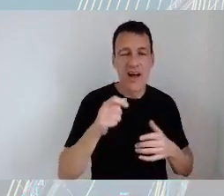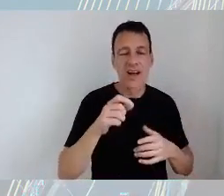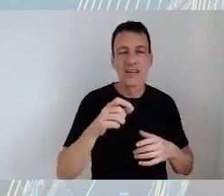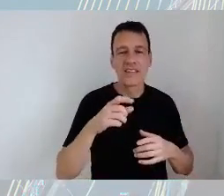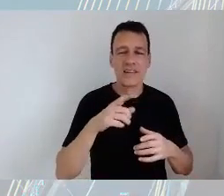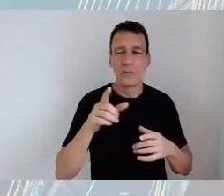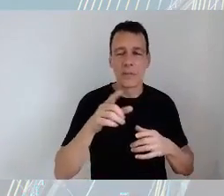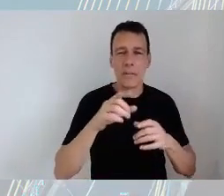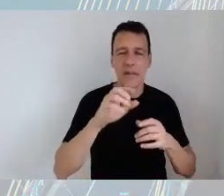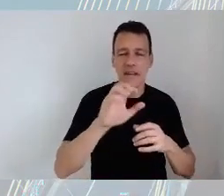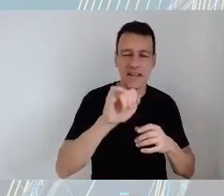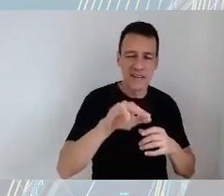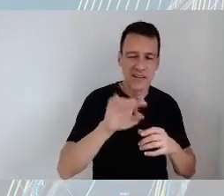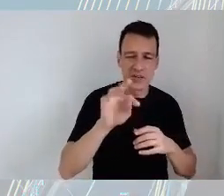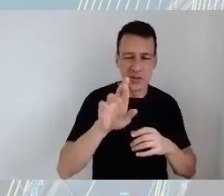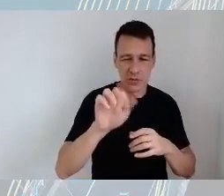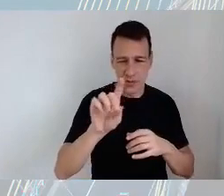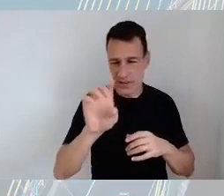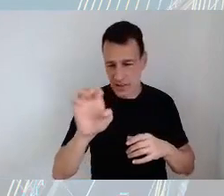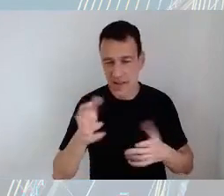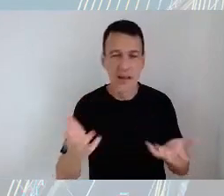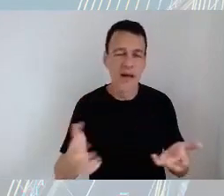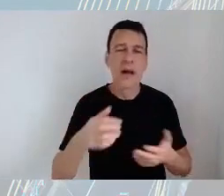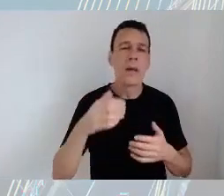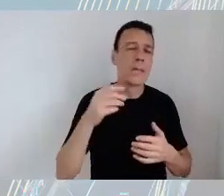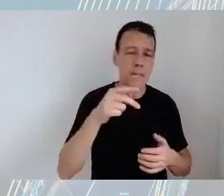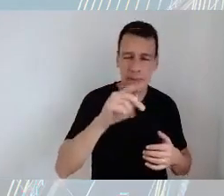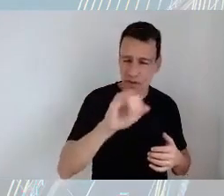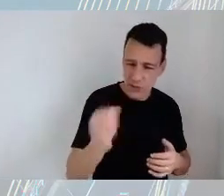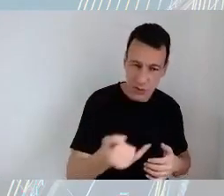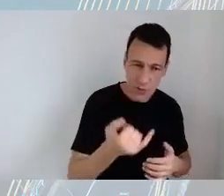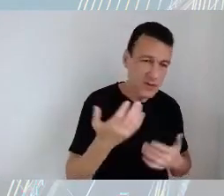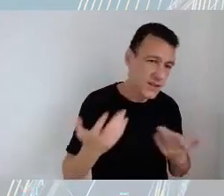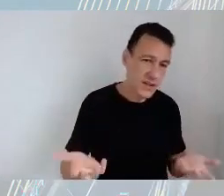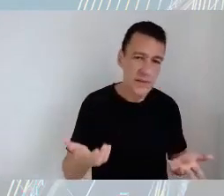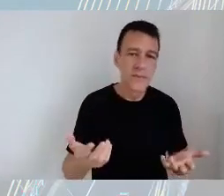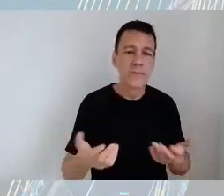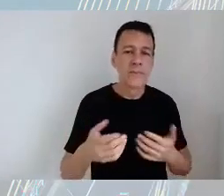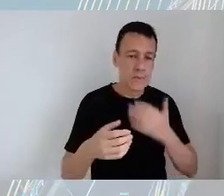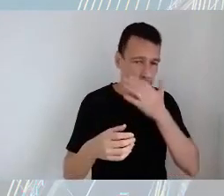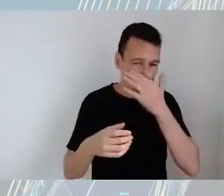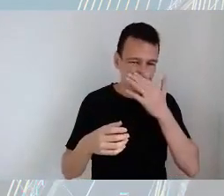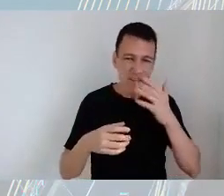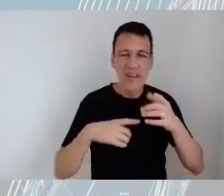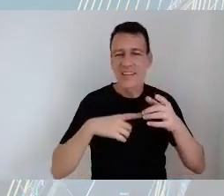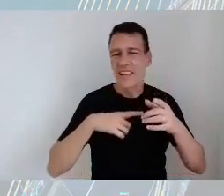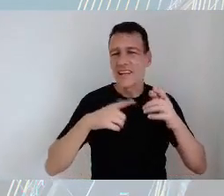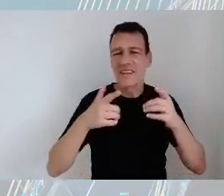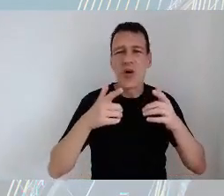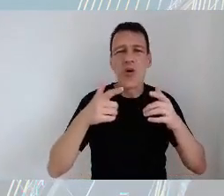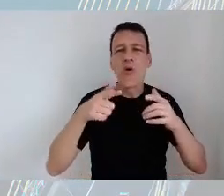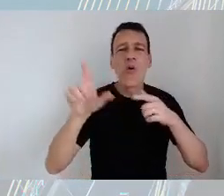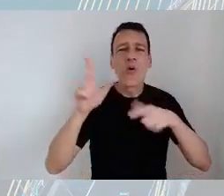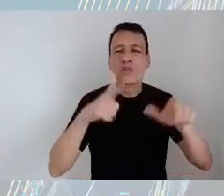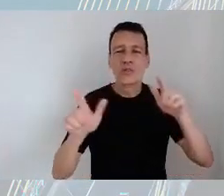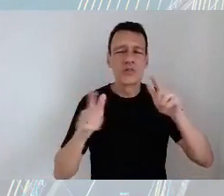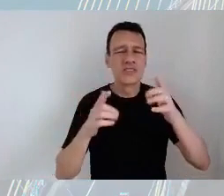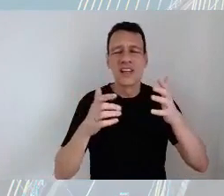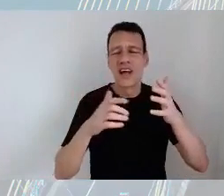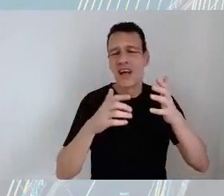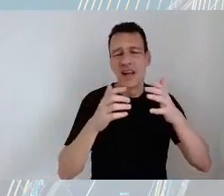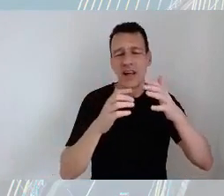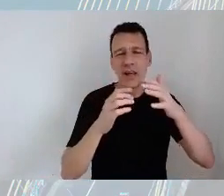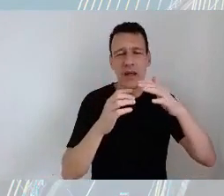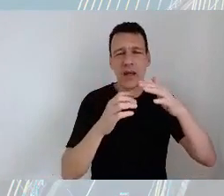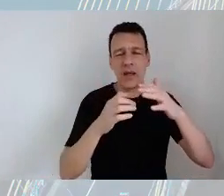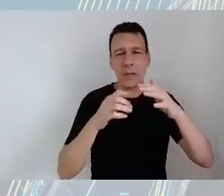PJ, consumer banking, toda a parte de investimentos, participação em outros empreendimentos, como, por exemplo, o Banco Pan,